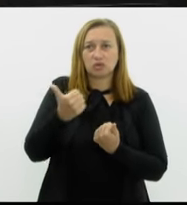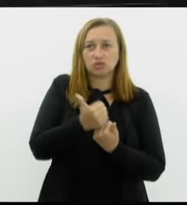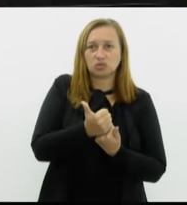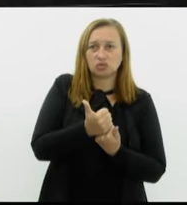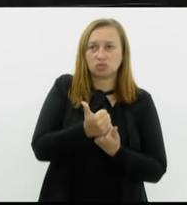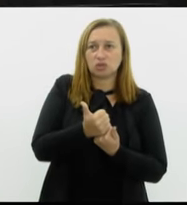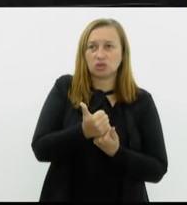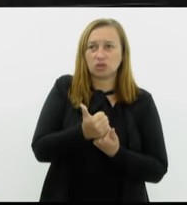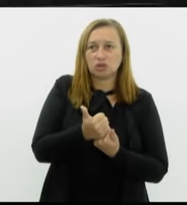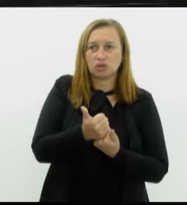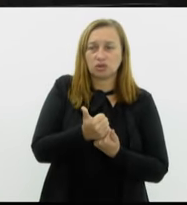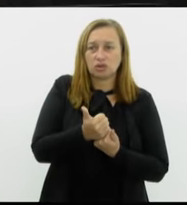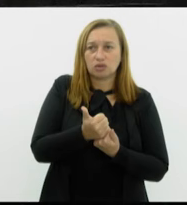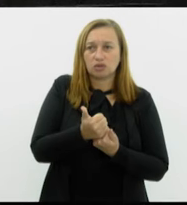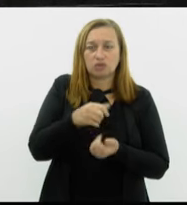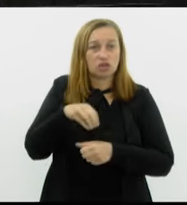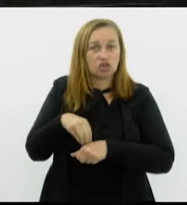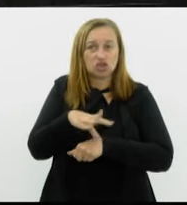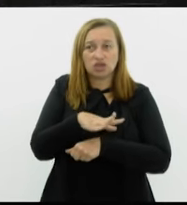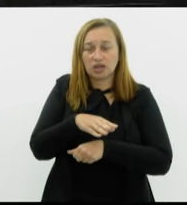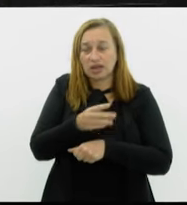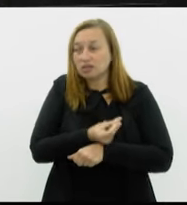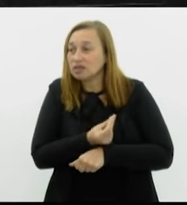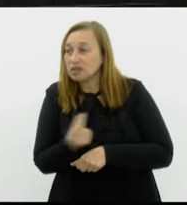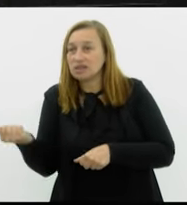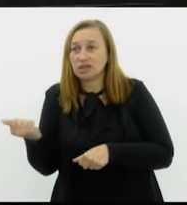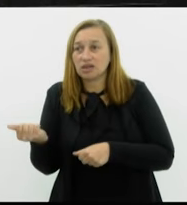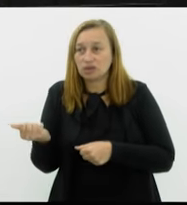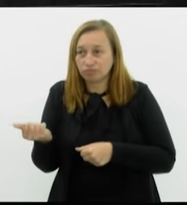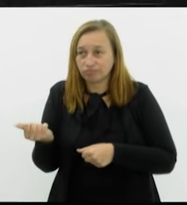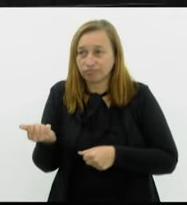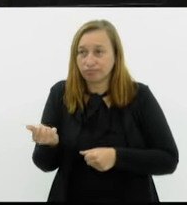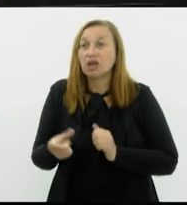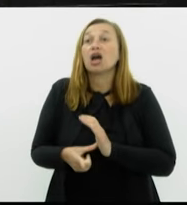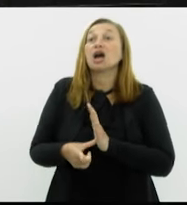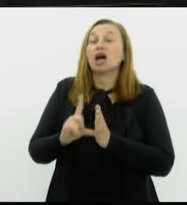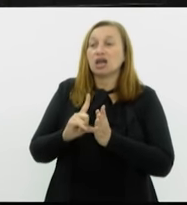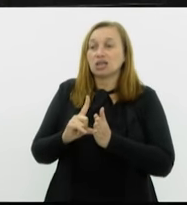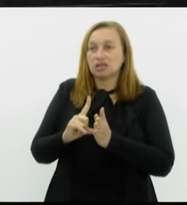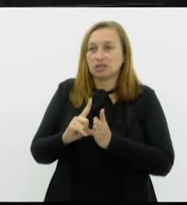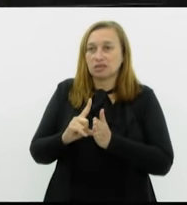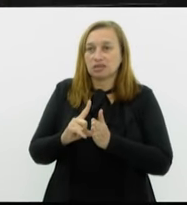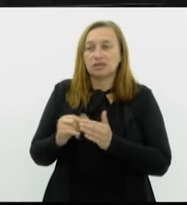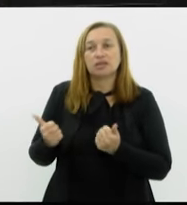indicado e defenestrado antes de assumir.